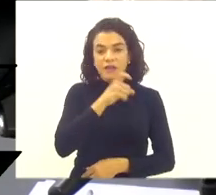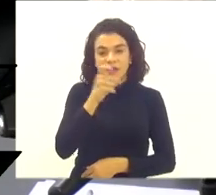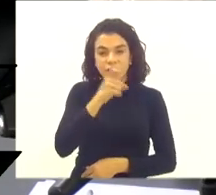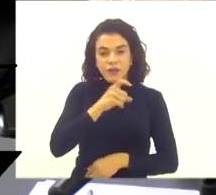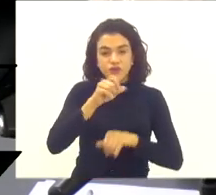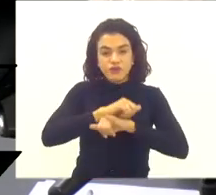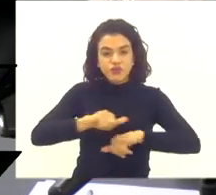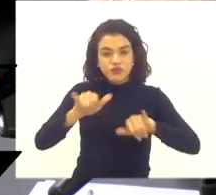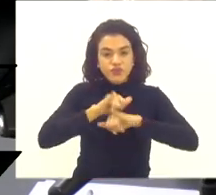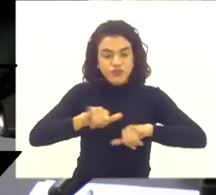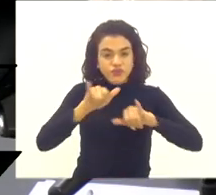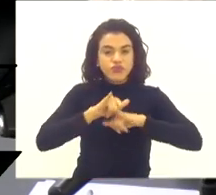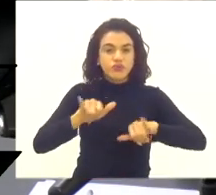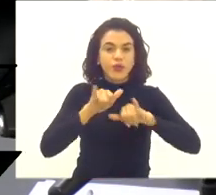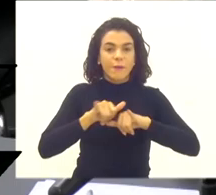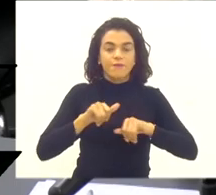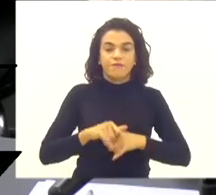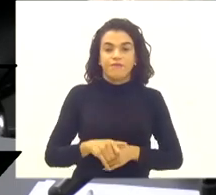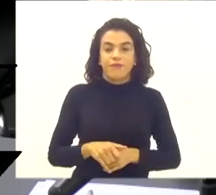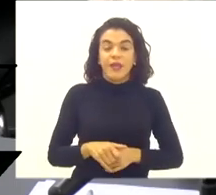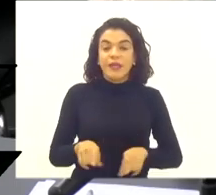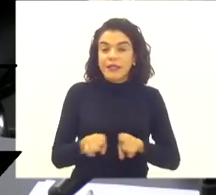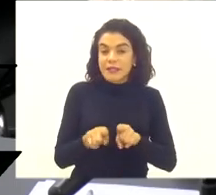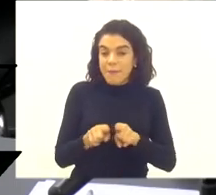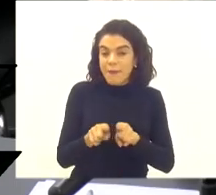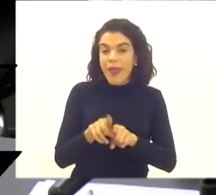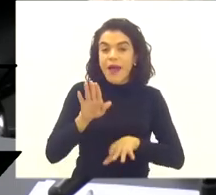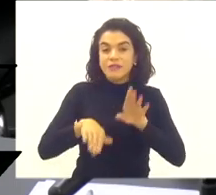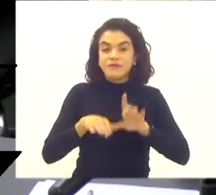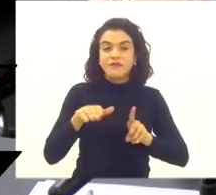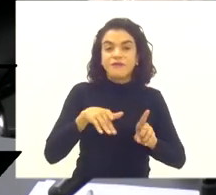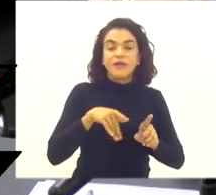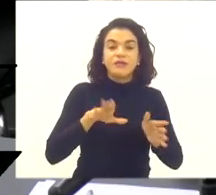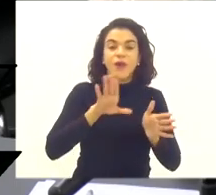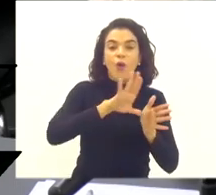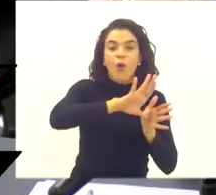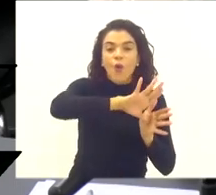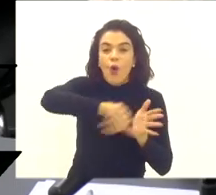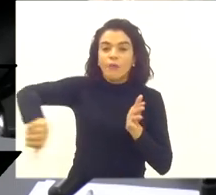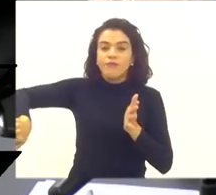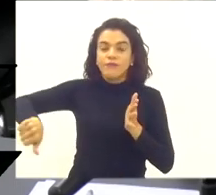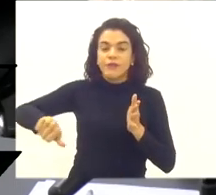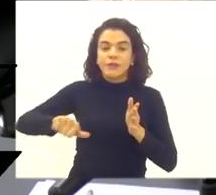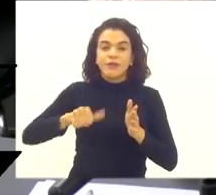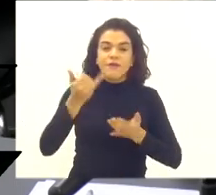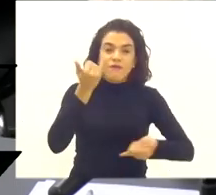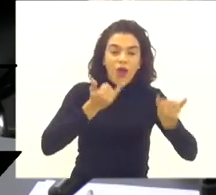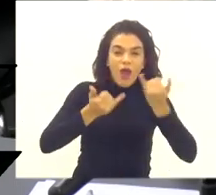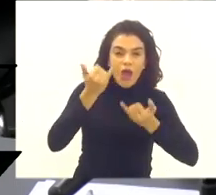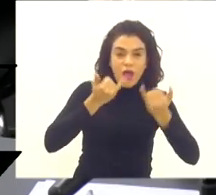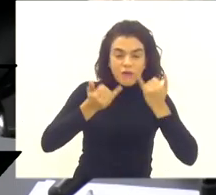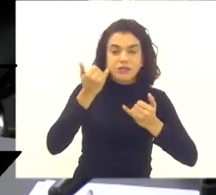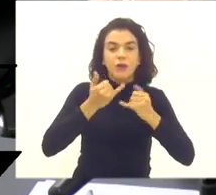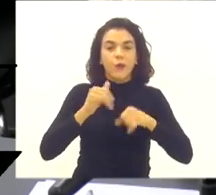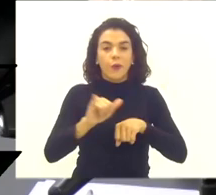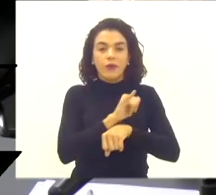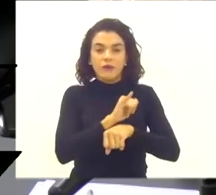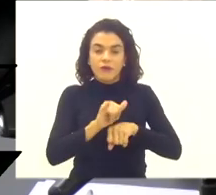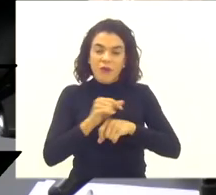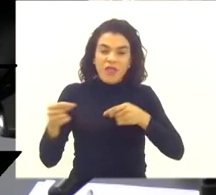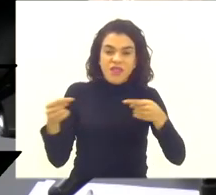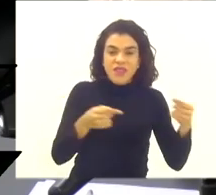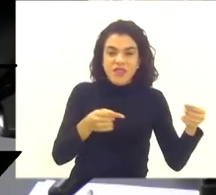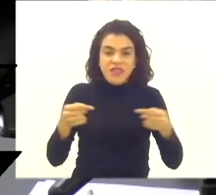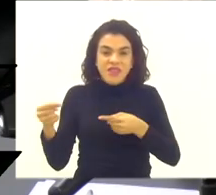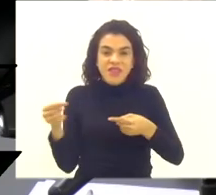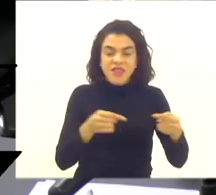de ódio ataques e ameaças e até às vezes sequestro de dados né como ferramentas de disputa política eles